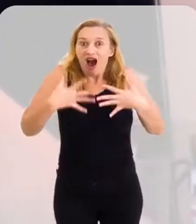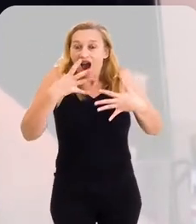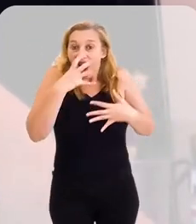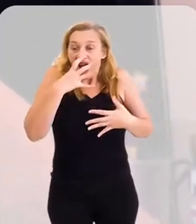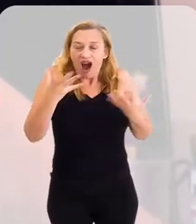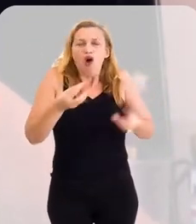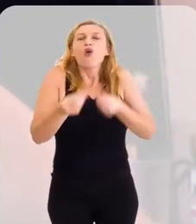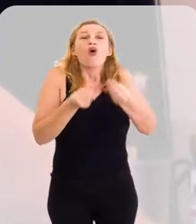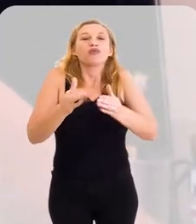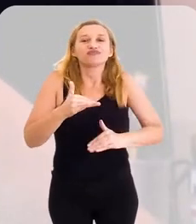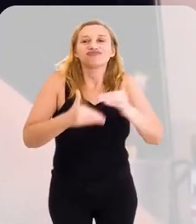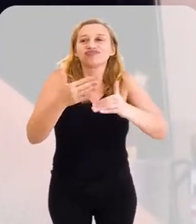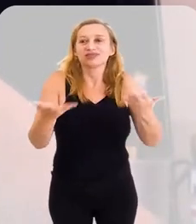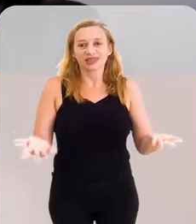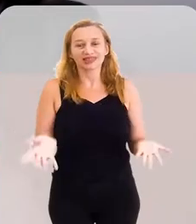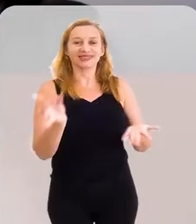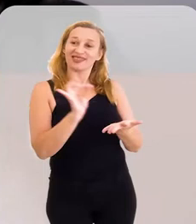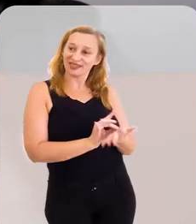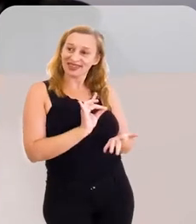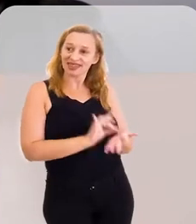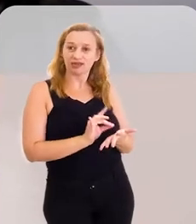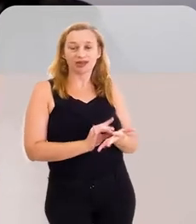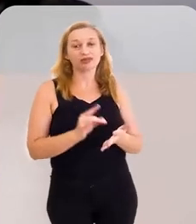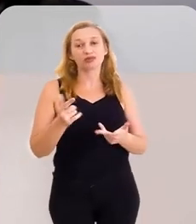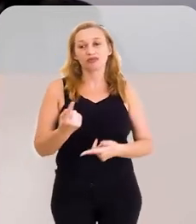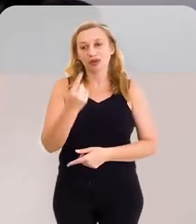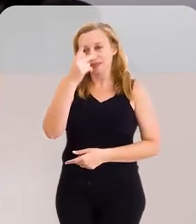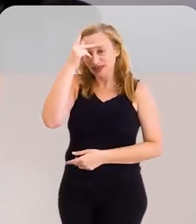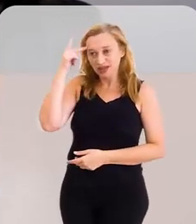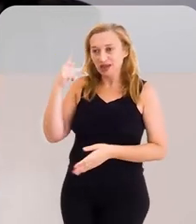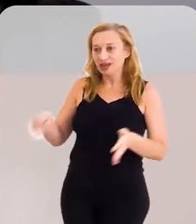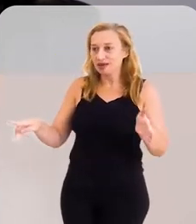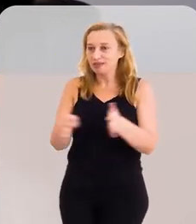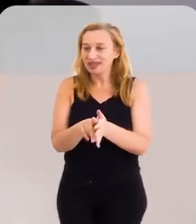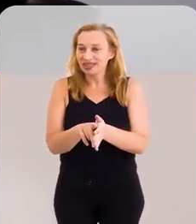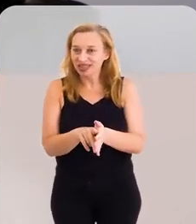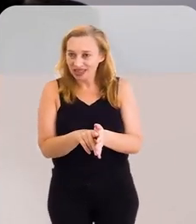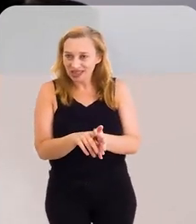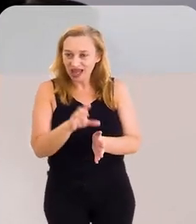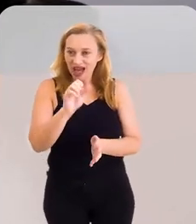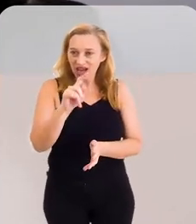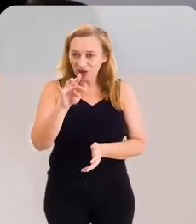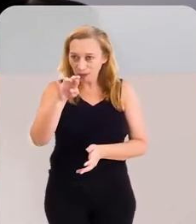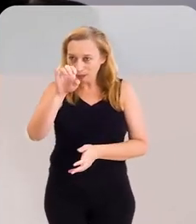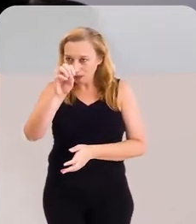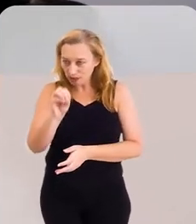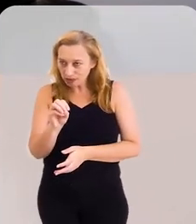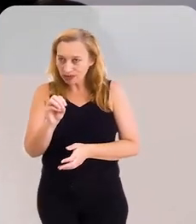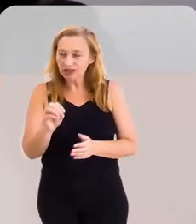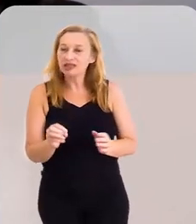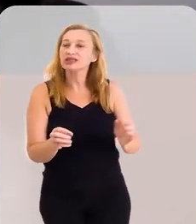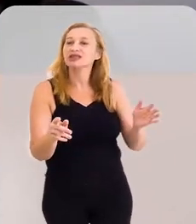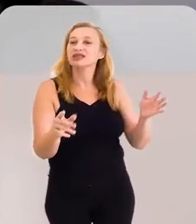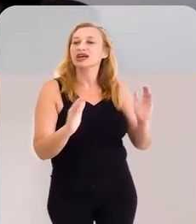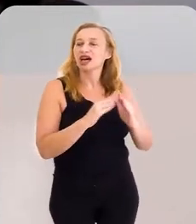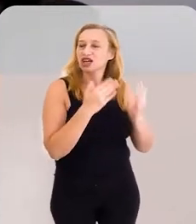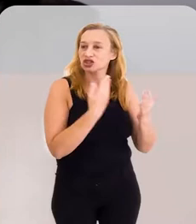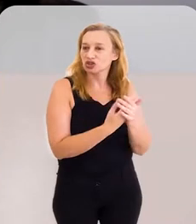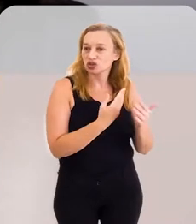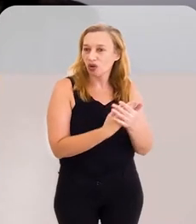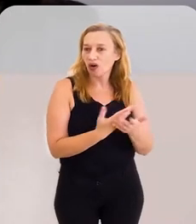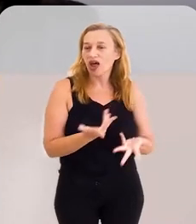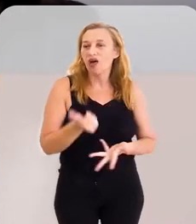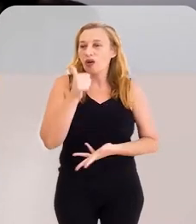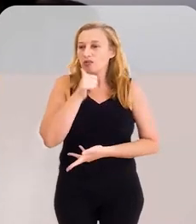te impressionou? Como é que foi esse processo? É, na verdade, há uma pessoa que pertence também à Nova Acrópole, que é a Luana Leroy, que